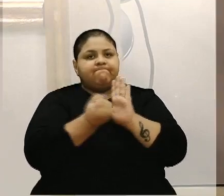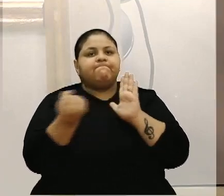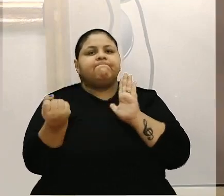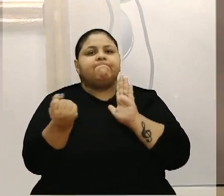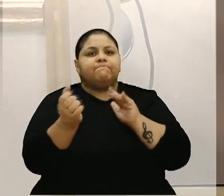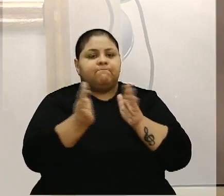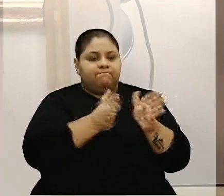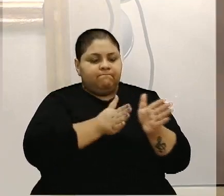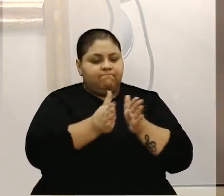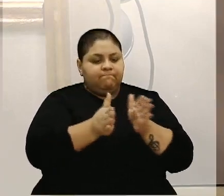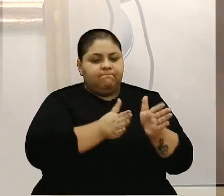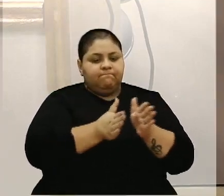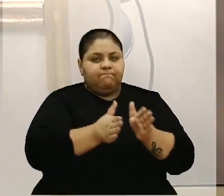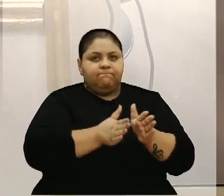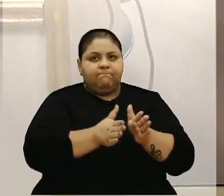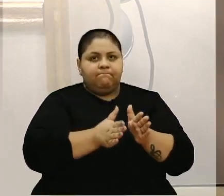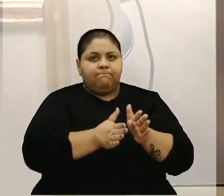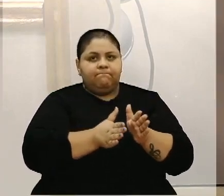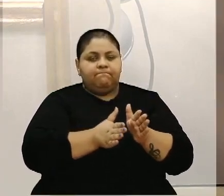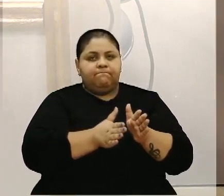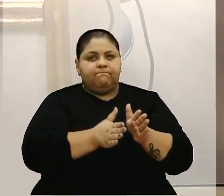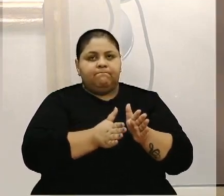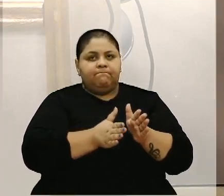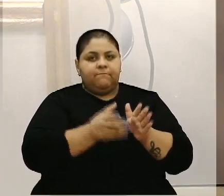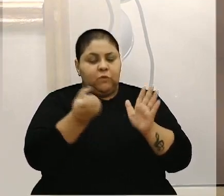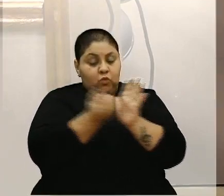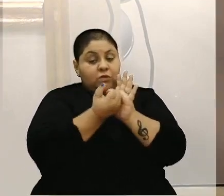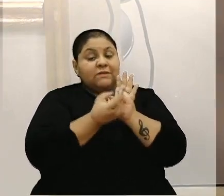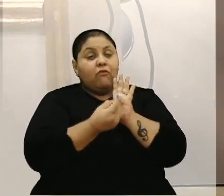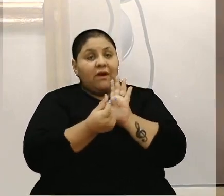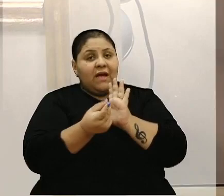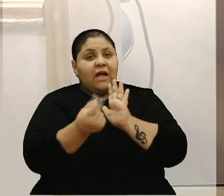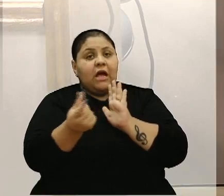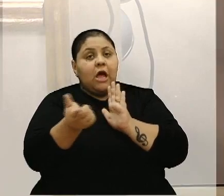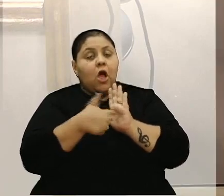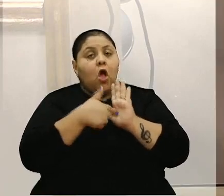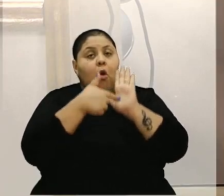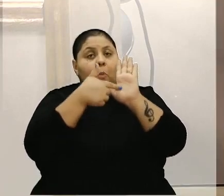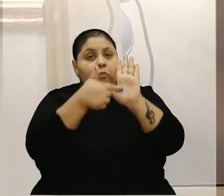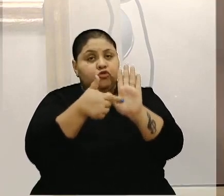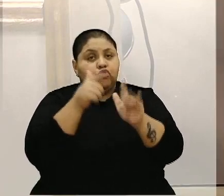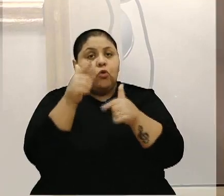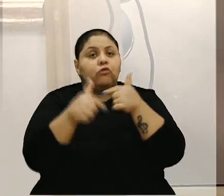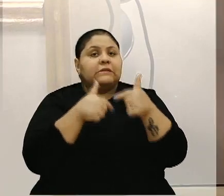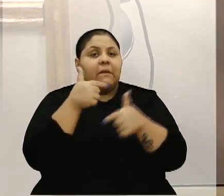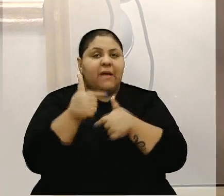período, deixou sua marca, deixou seu legado, mostrou o seu trabalho.